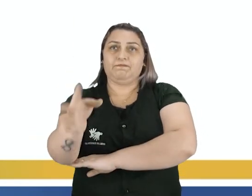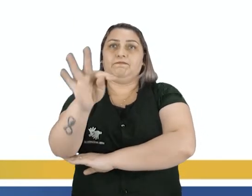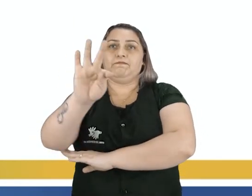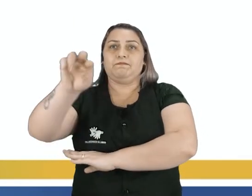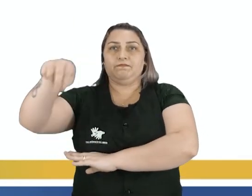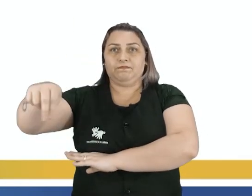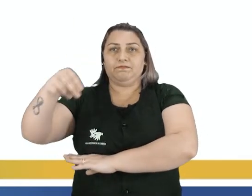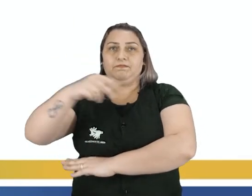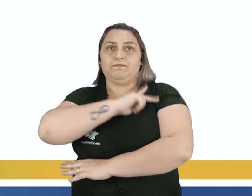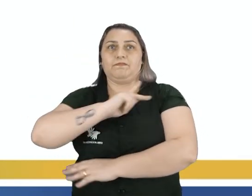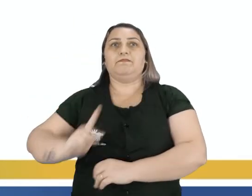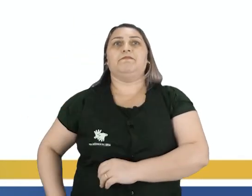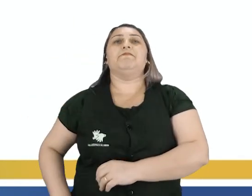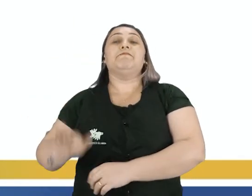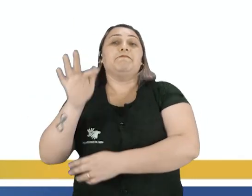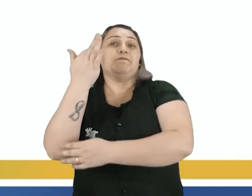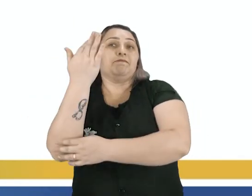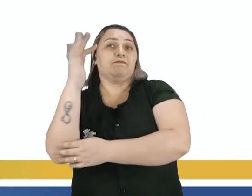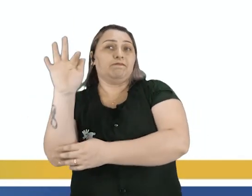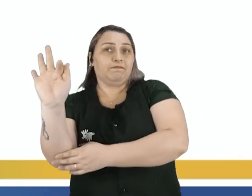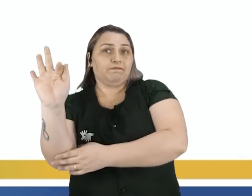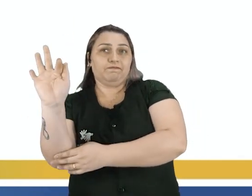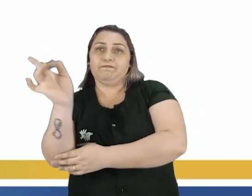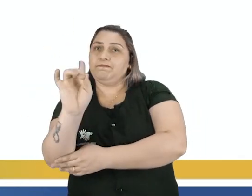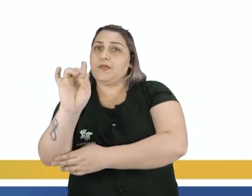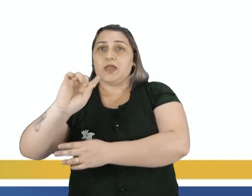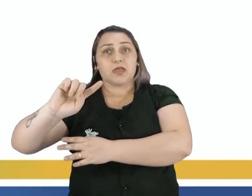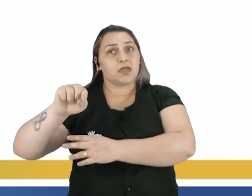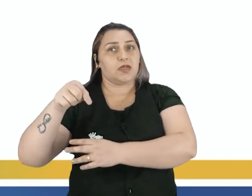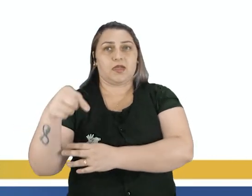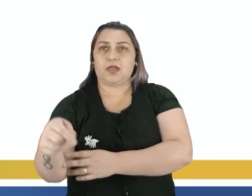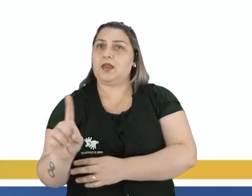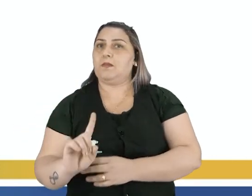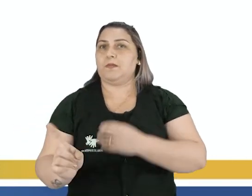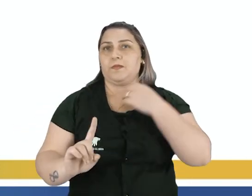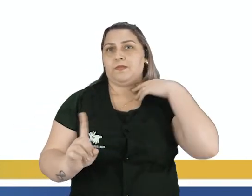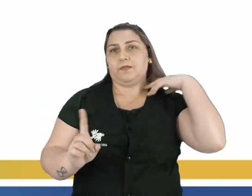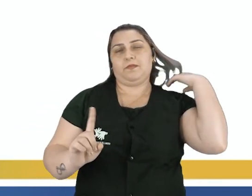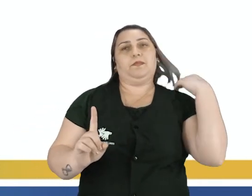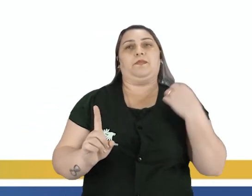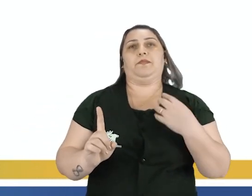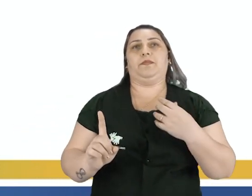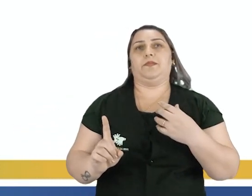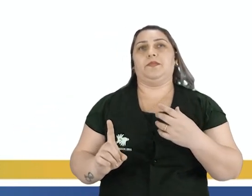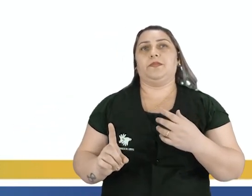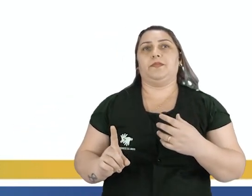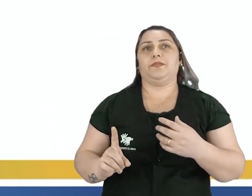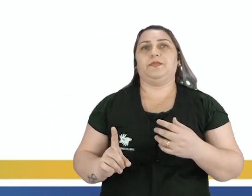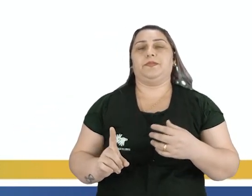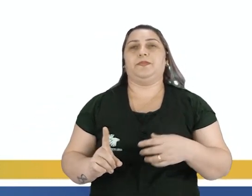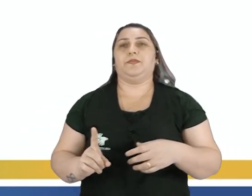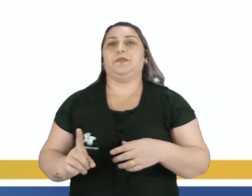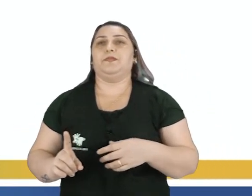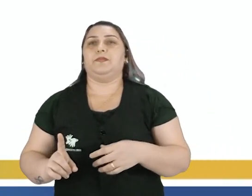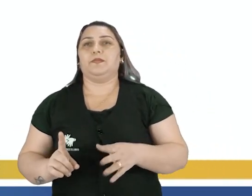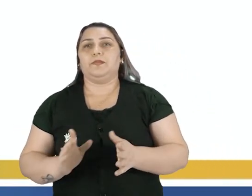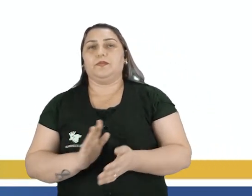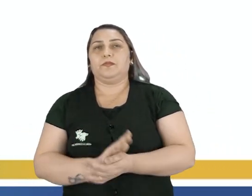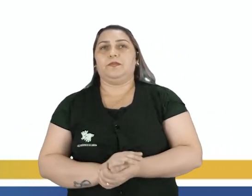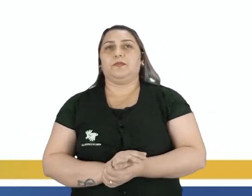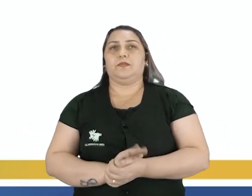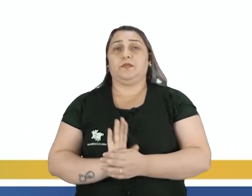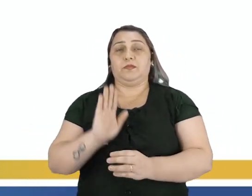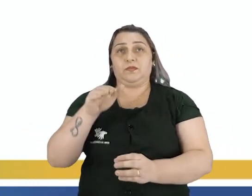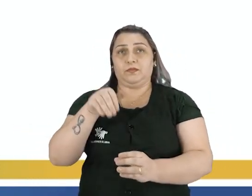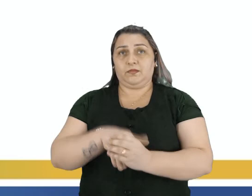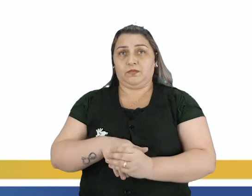Tancredo Neves? Falso, certo? Não foi após a ditadura, já que ele inicia durante a ditadura, e também não foi a eleição